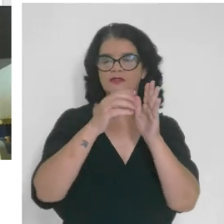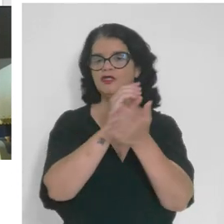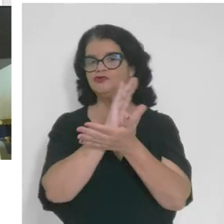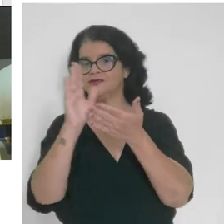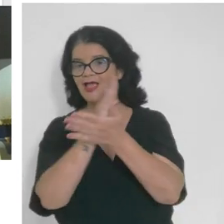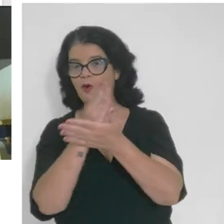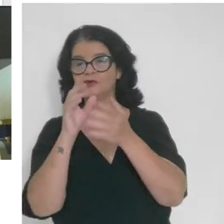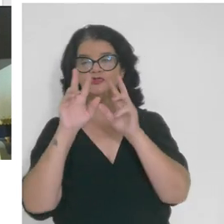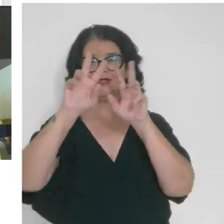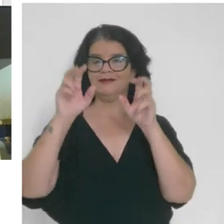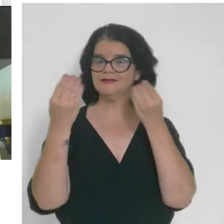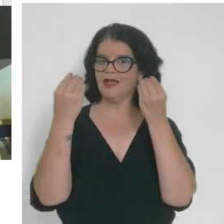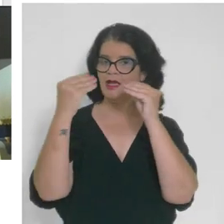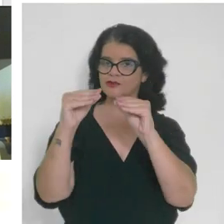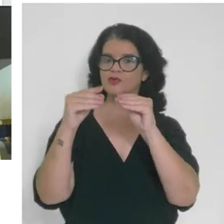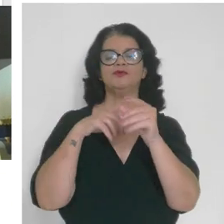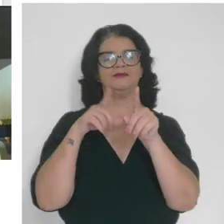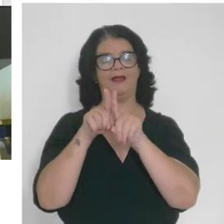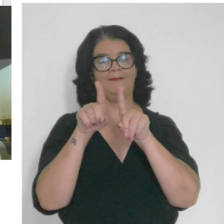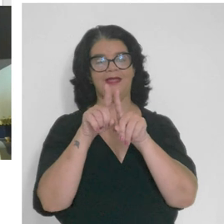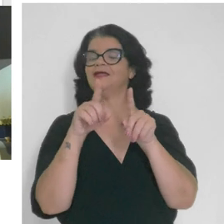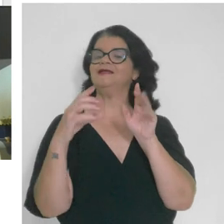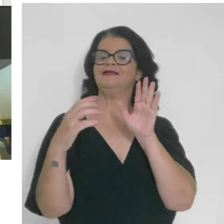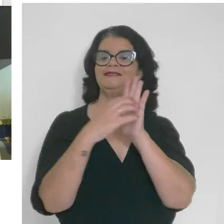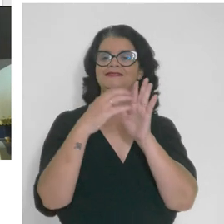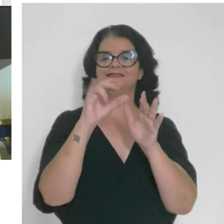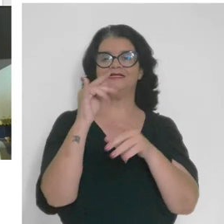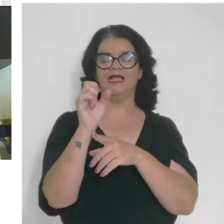Que nesse caso aparece aqui também com siglas, ó, ATP,